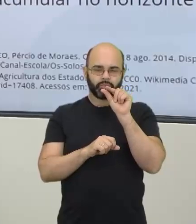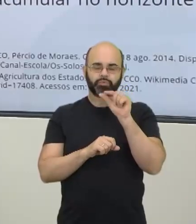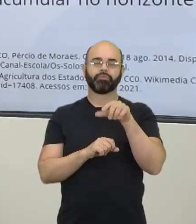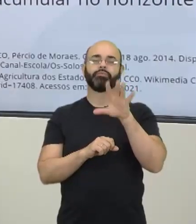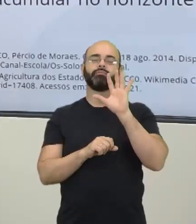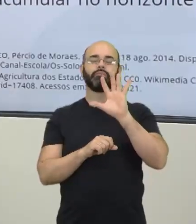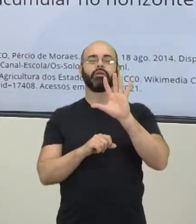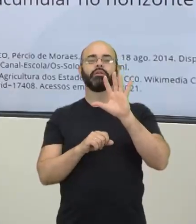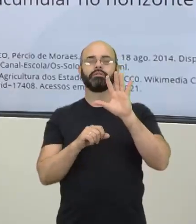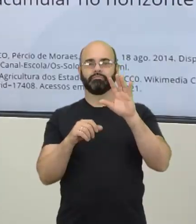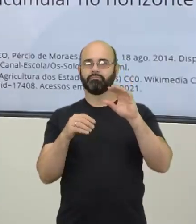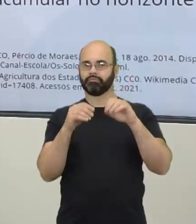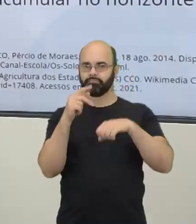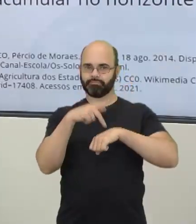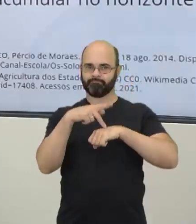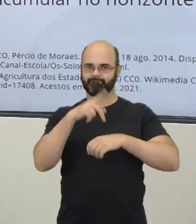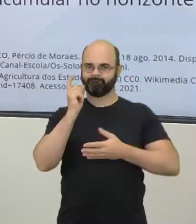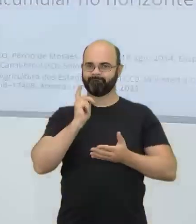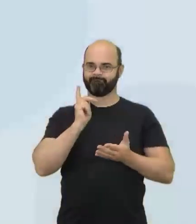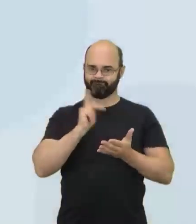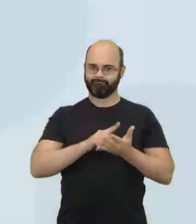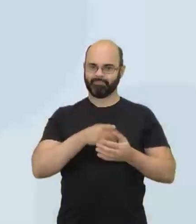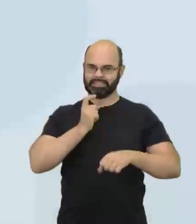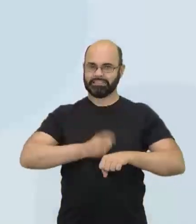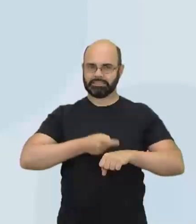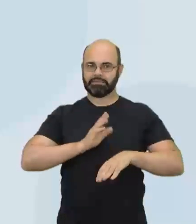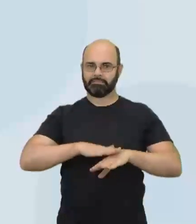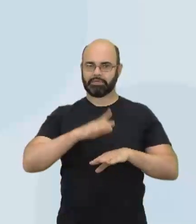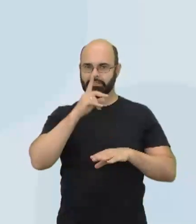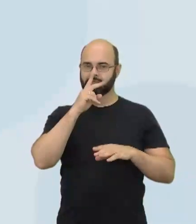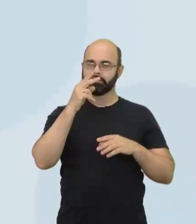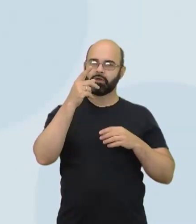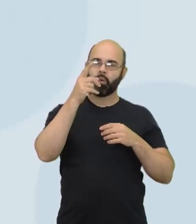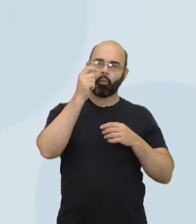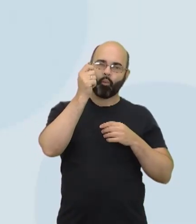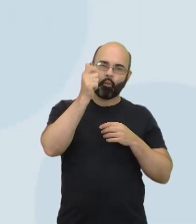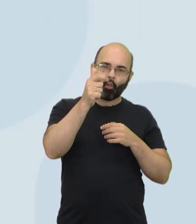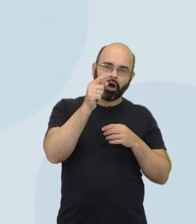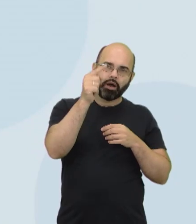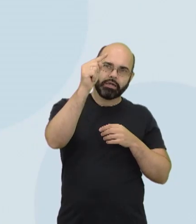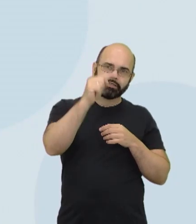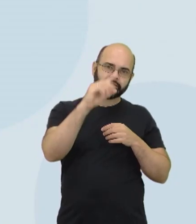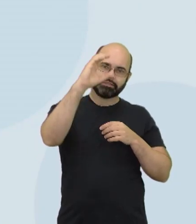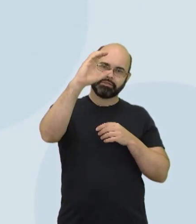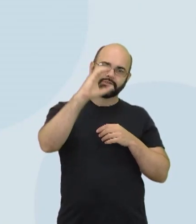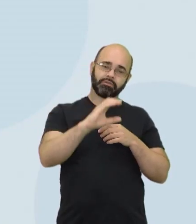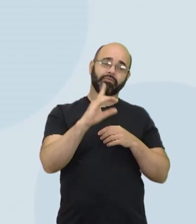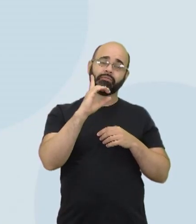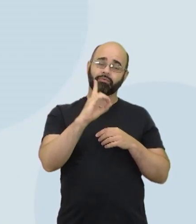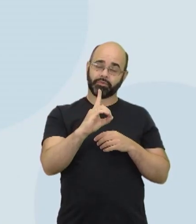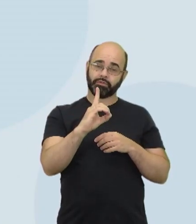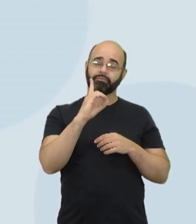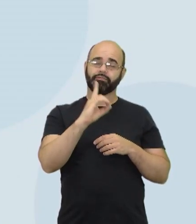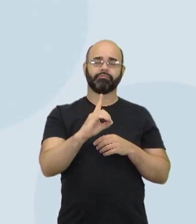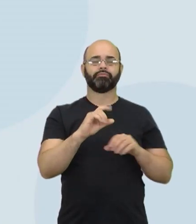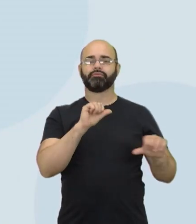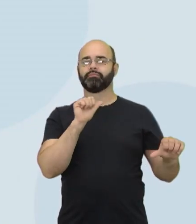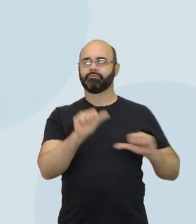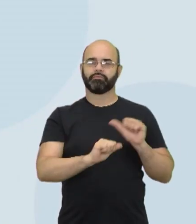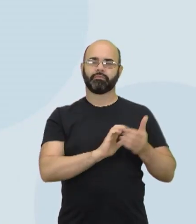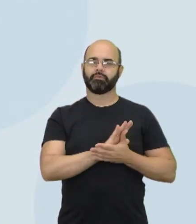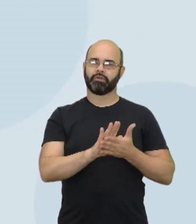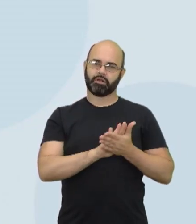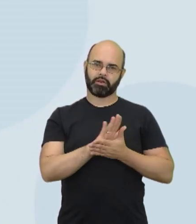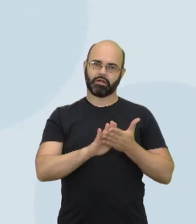da rocha matriz. E a rocha aí, horizonte D, como eu falei para vocês, é a rocha matriz sem alteração,